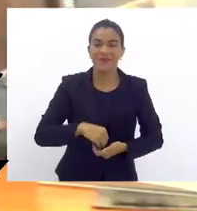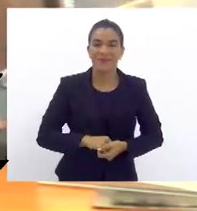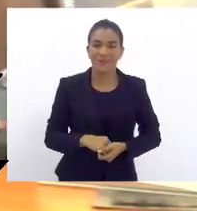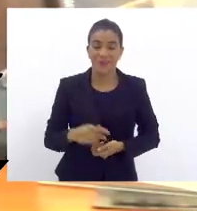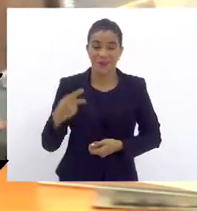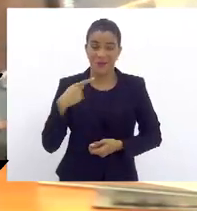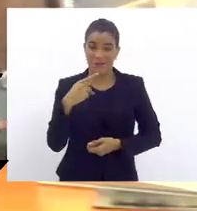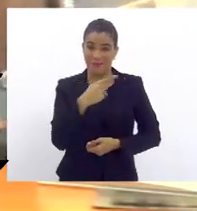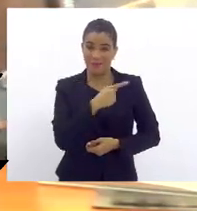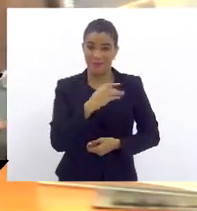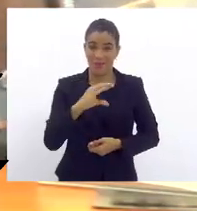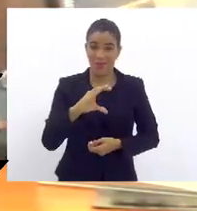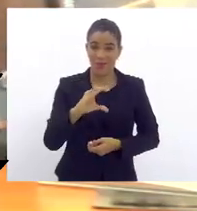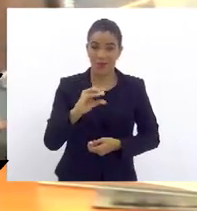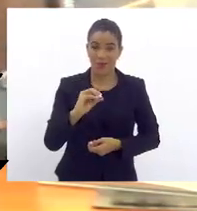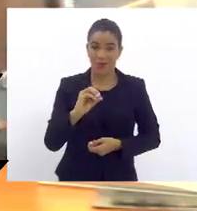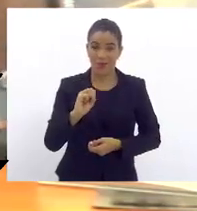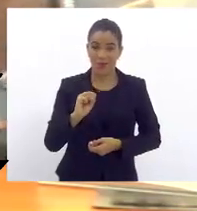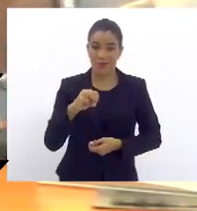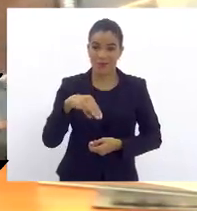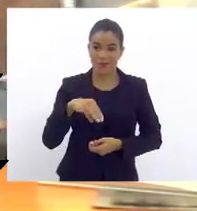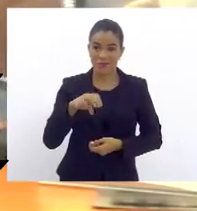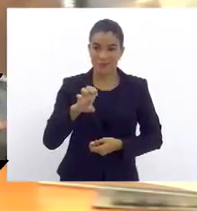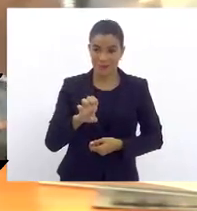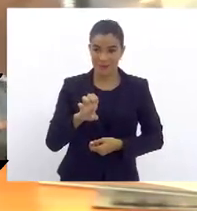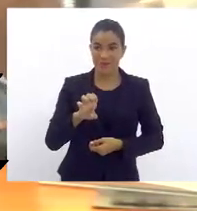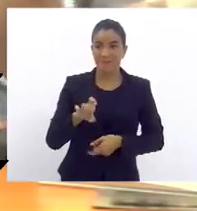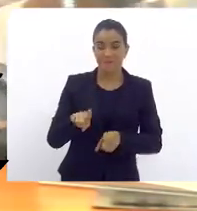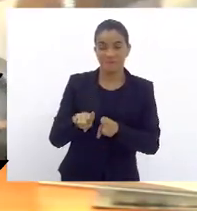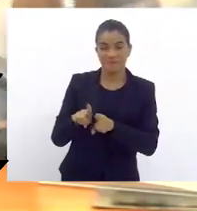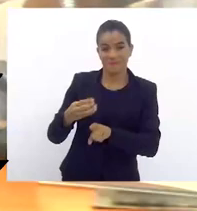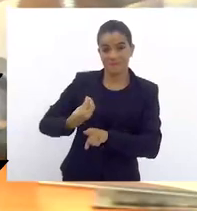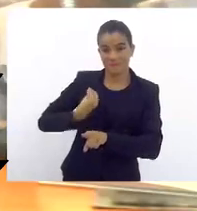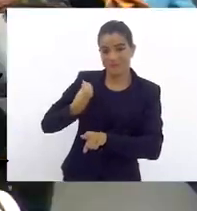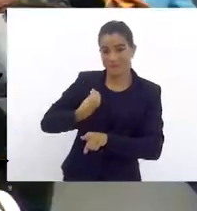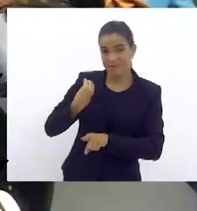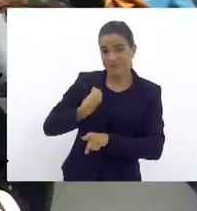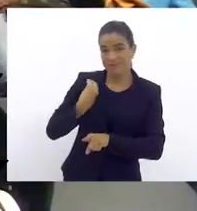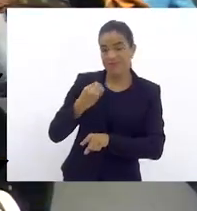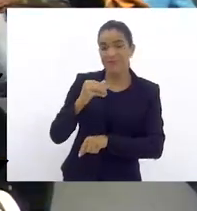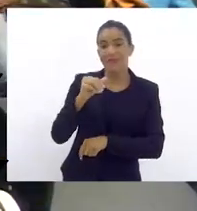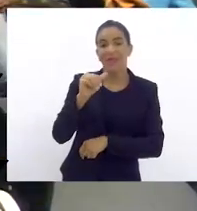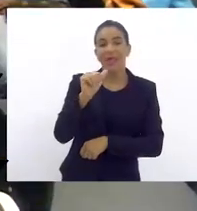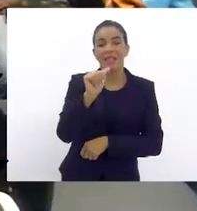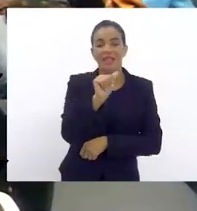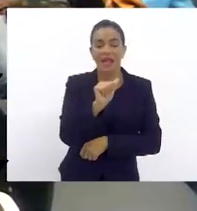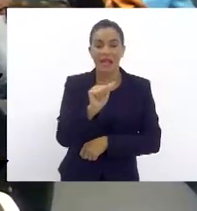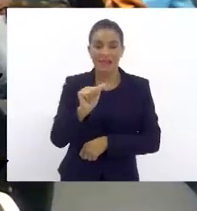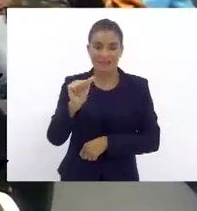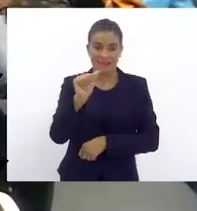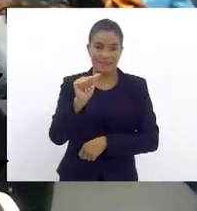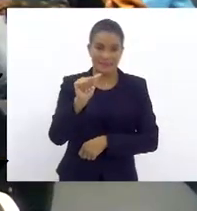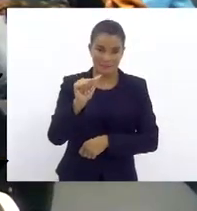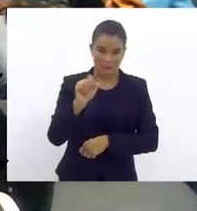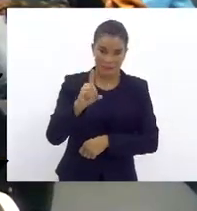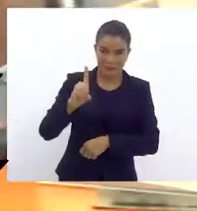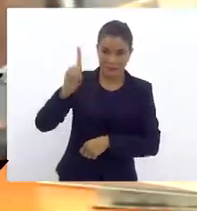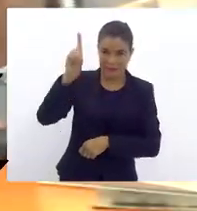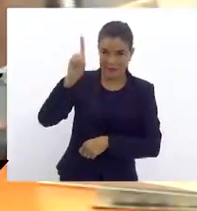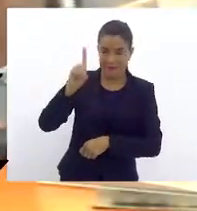o pastor Cosme Felipe 100 que é da Assembleia de Deus e do movimento negro evangélico